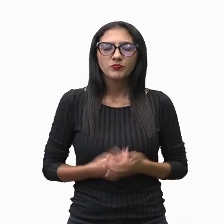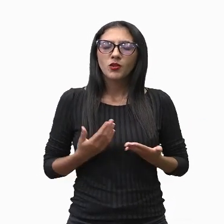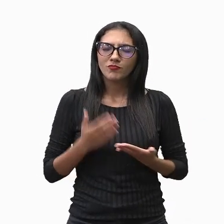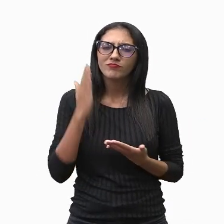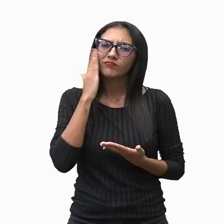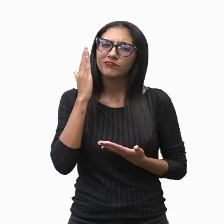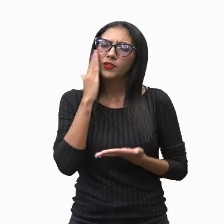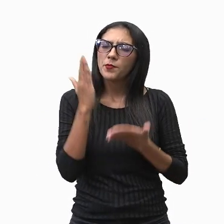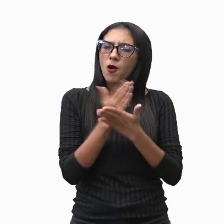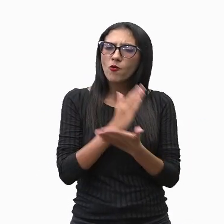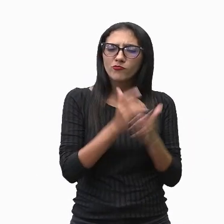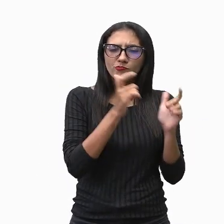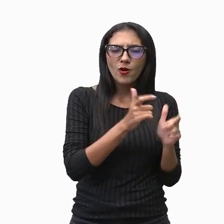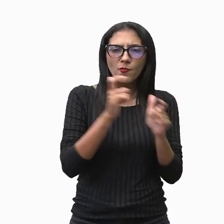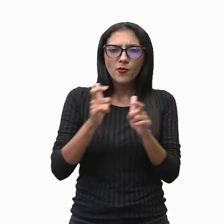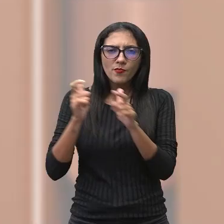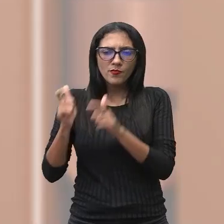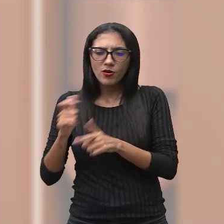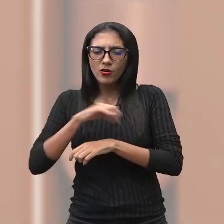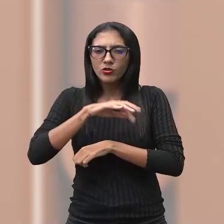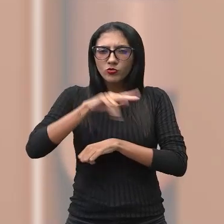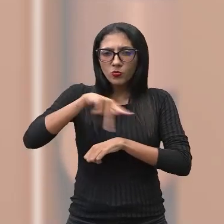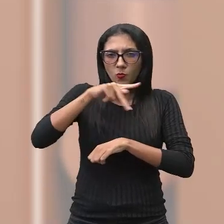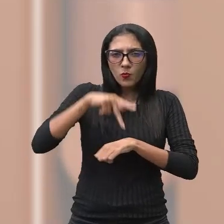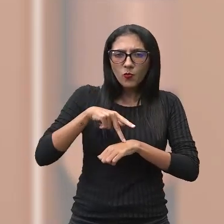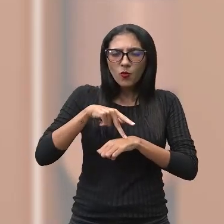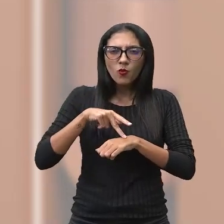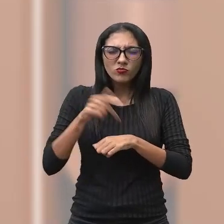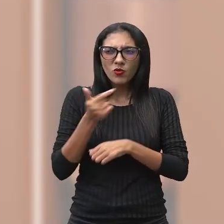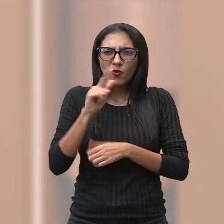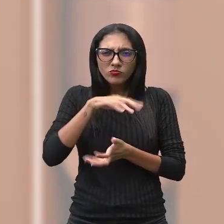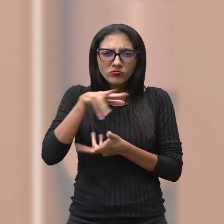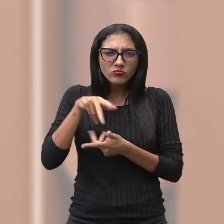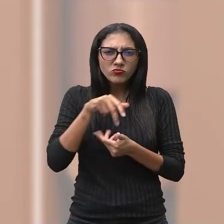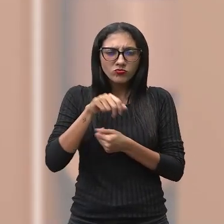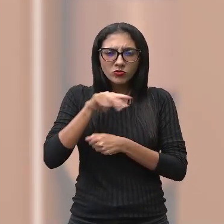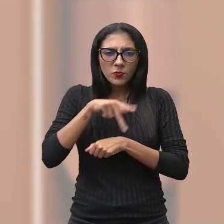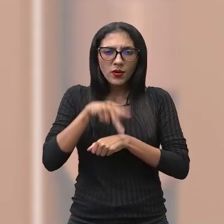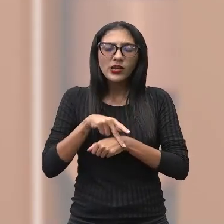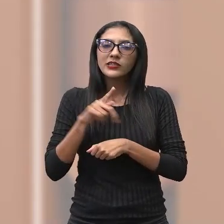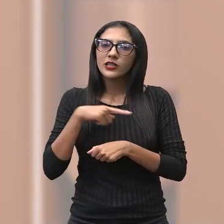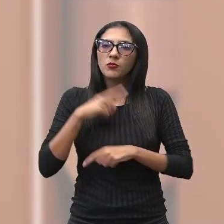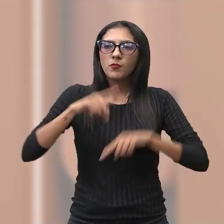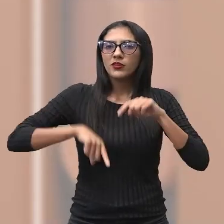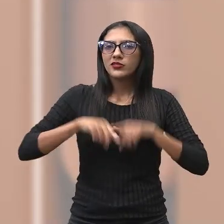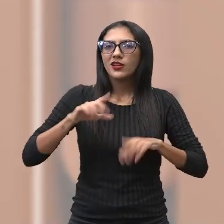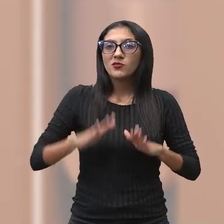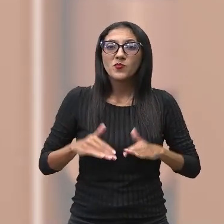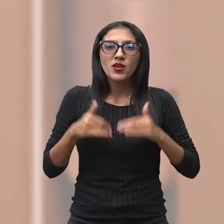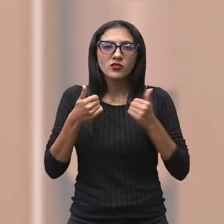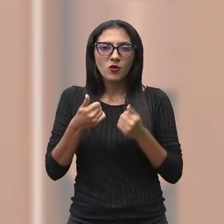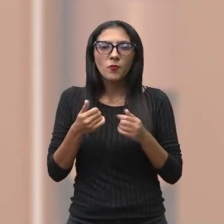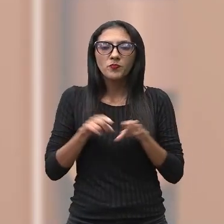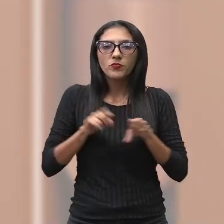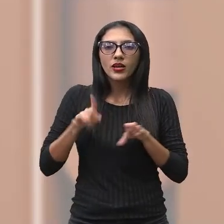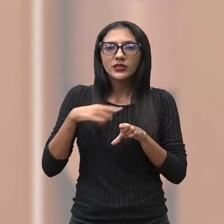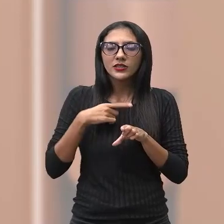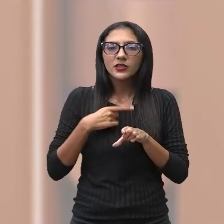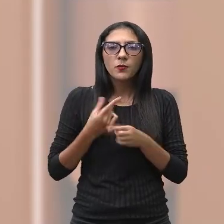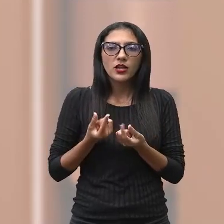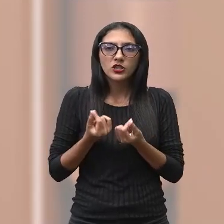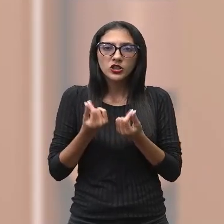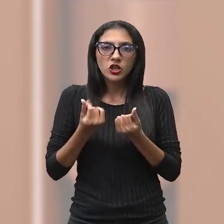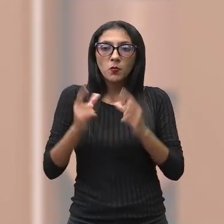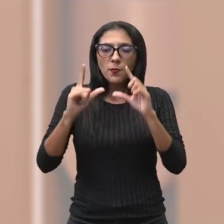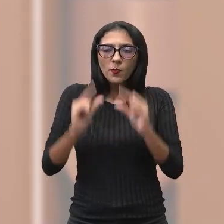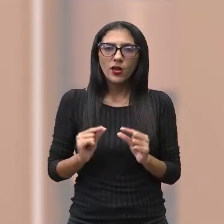lugares do mundo nós temos aí aqueles produtos que têm uma maior qualidade e aí eles custam inclusive muito mais